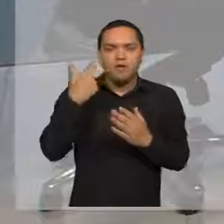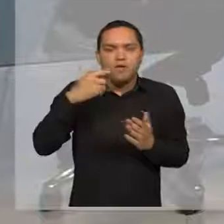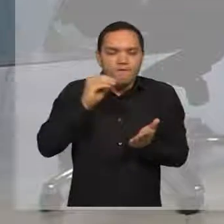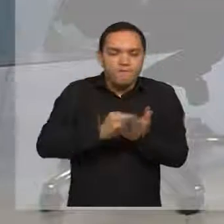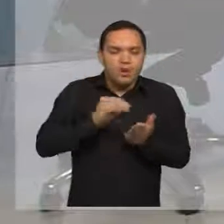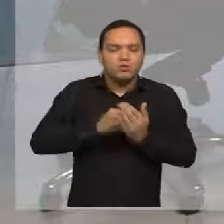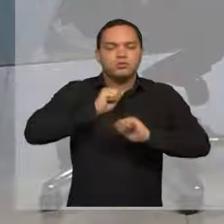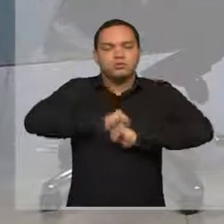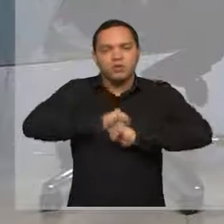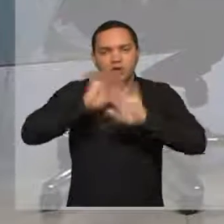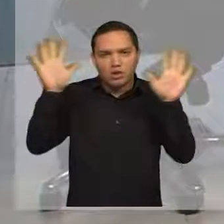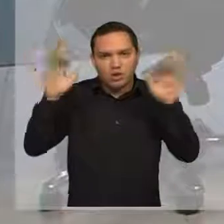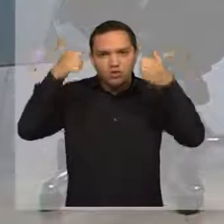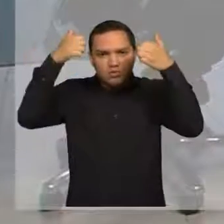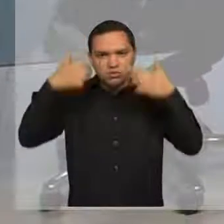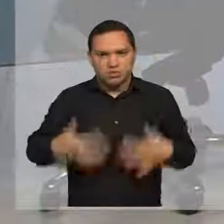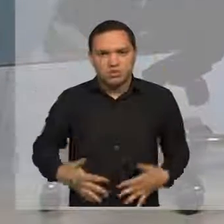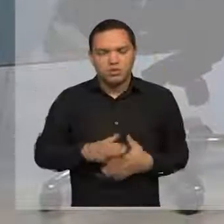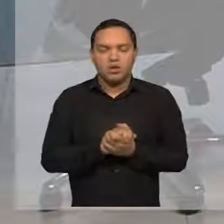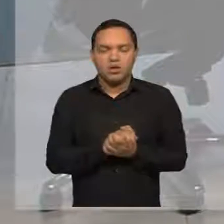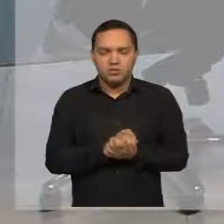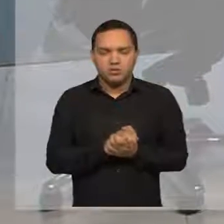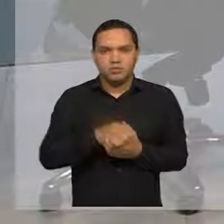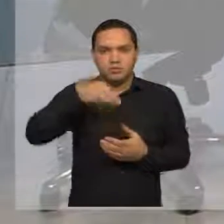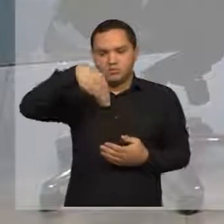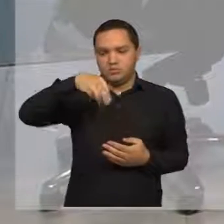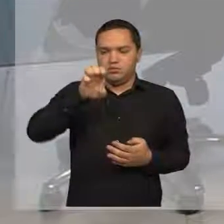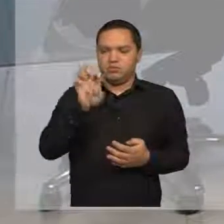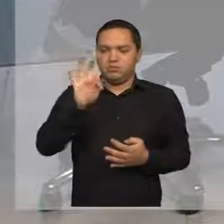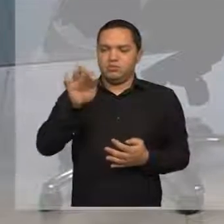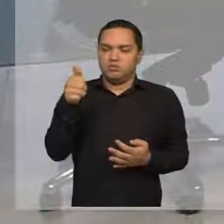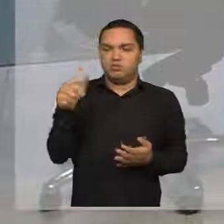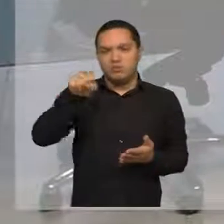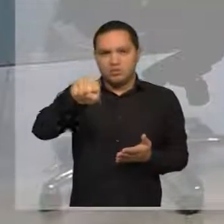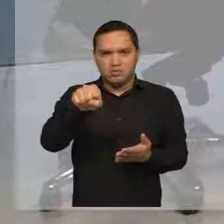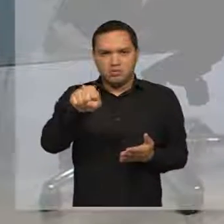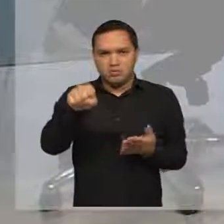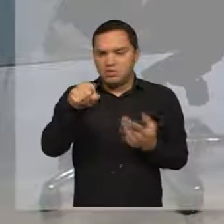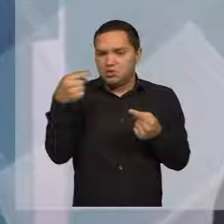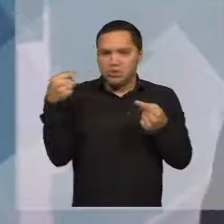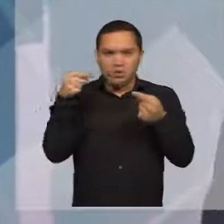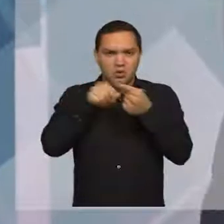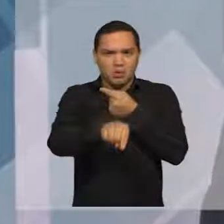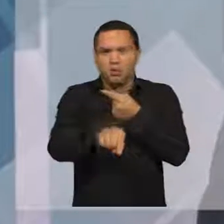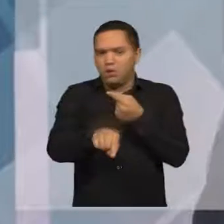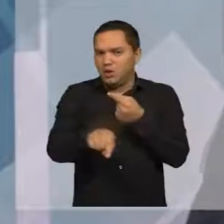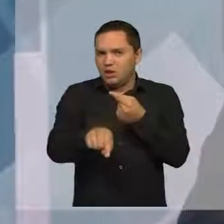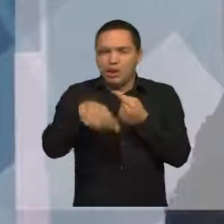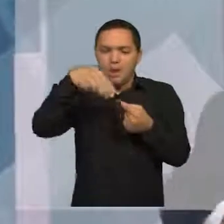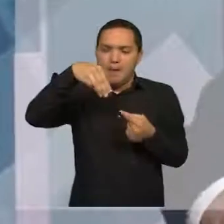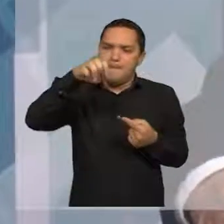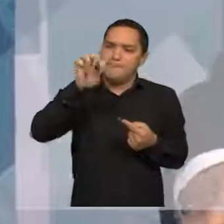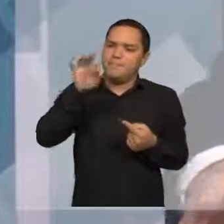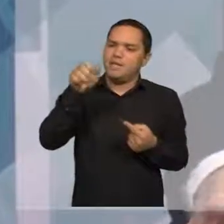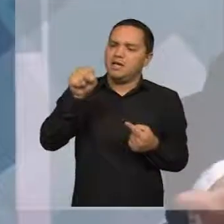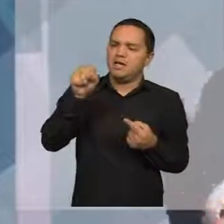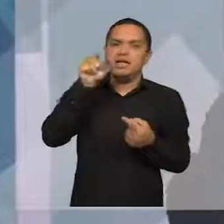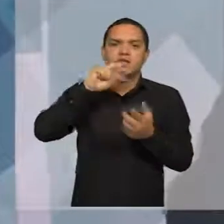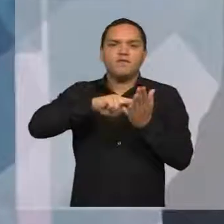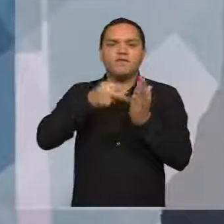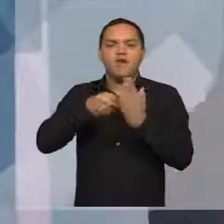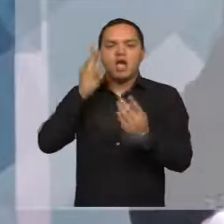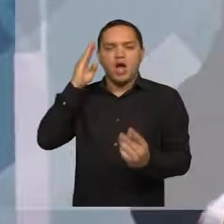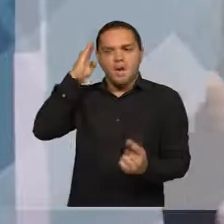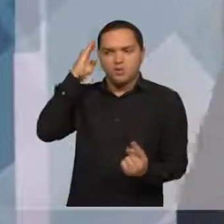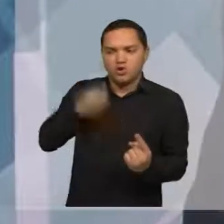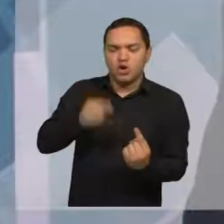nesse sentido. Então não são metas, até o nome metas não cabe. É uma carta de intenção. Certo? Né? Ele está propondo,